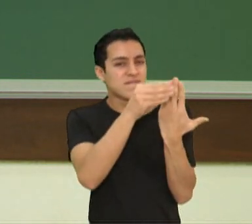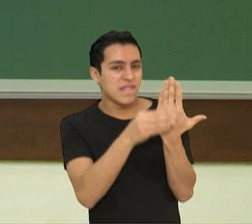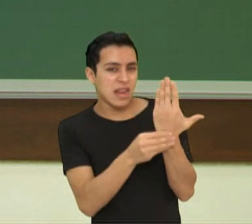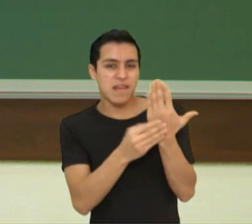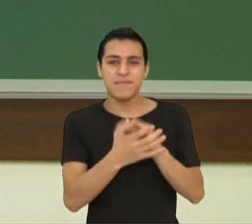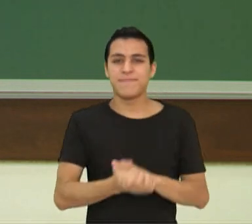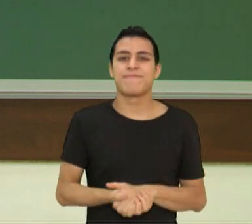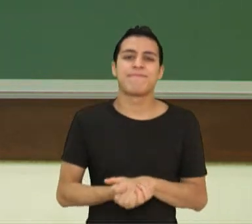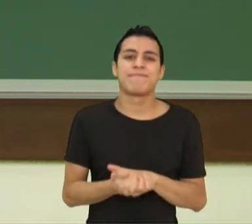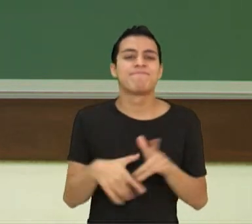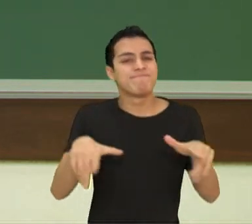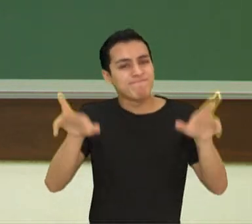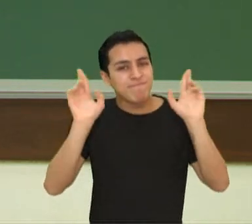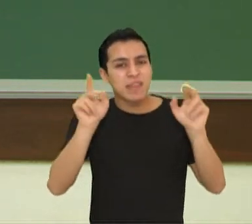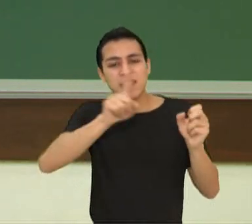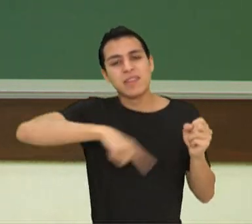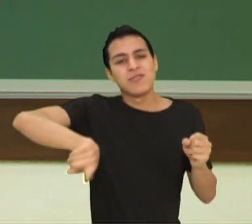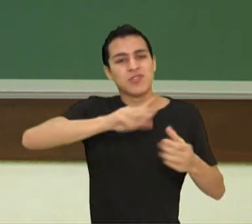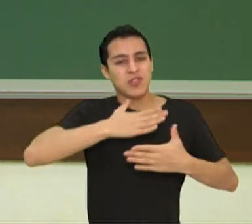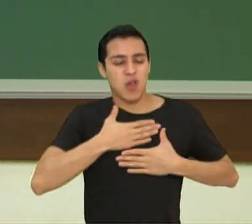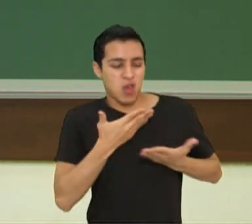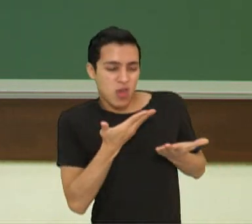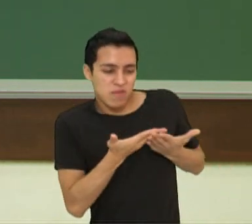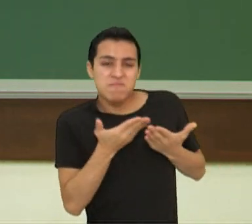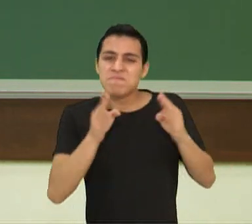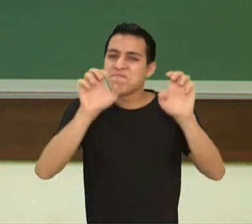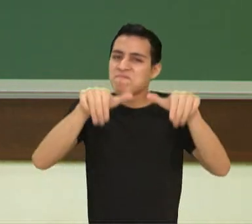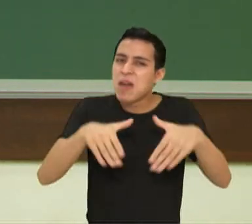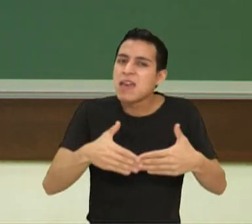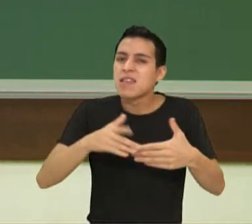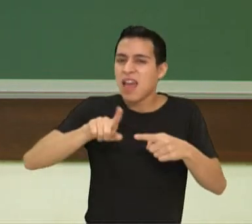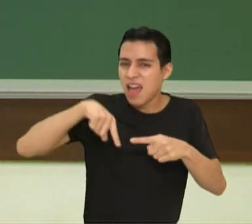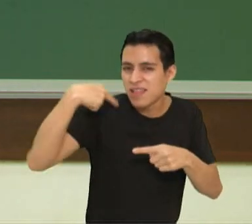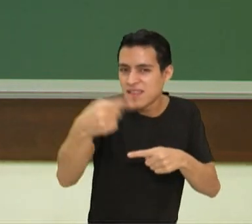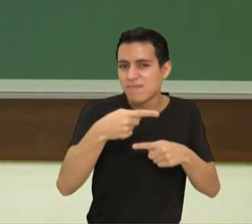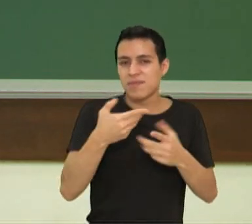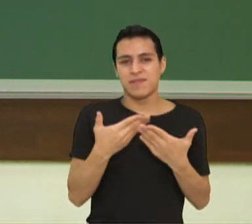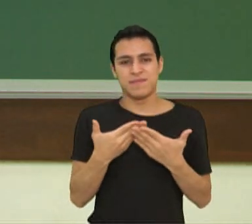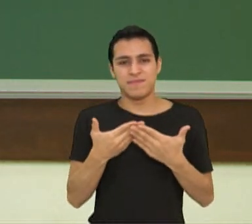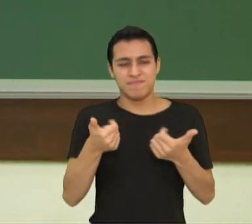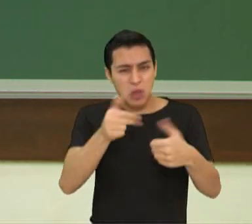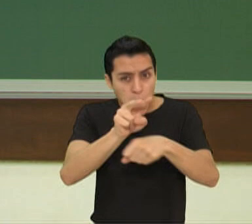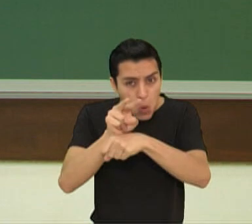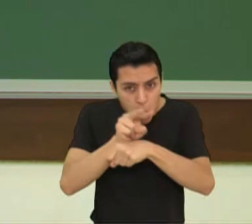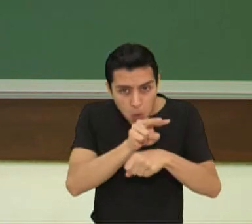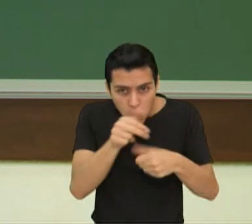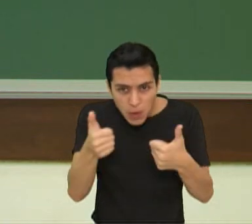Espero que vocês tenham gostado da aula, fiquem bem, até a próxima, se cuidem.